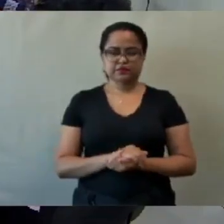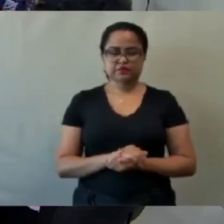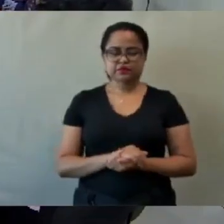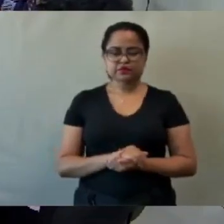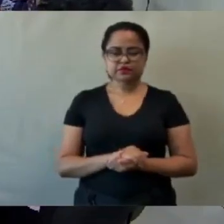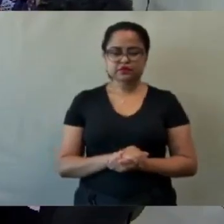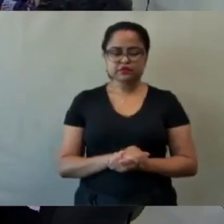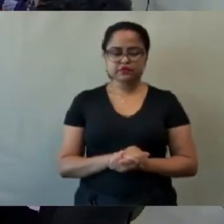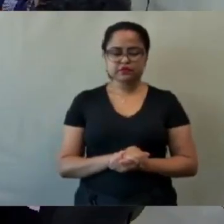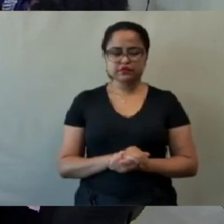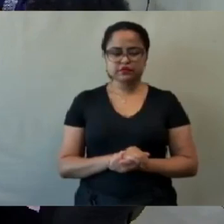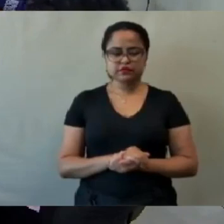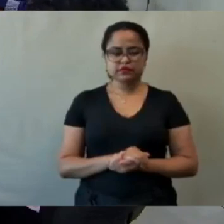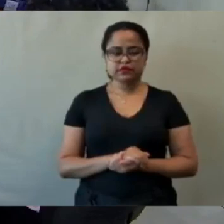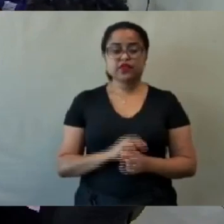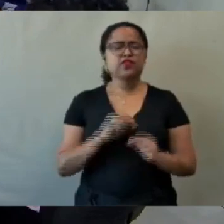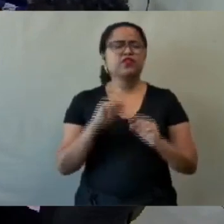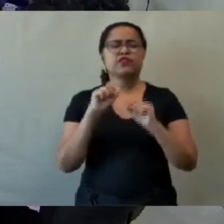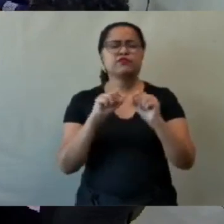O que foi, gente?